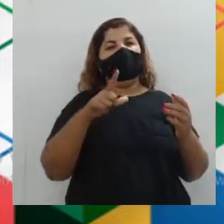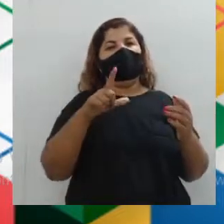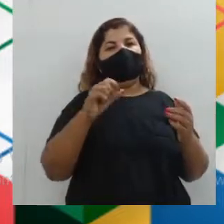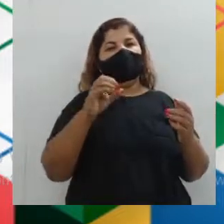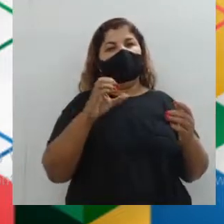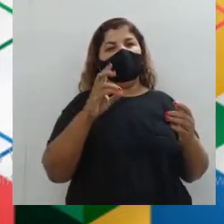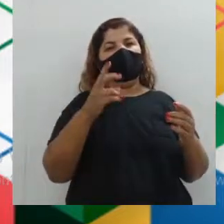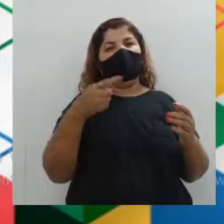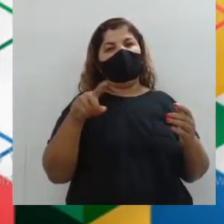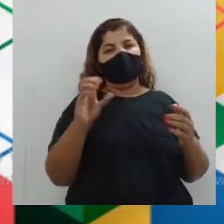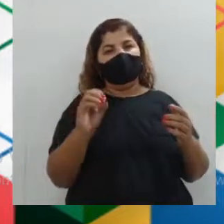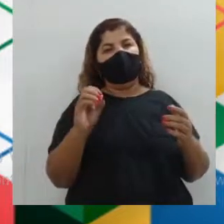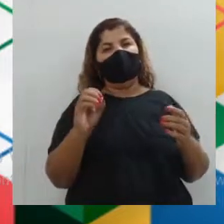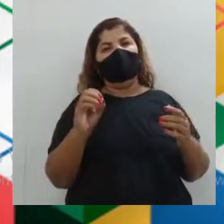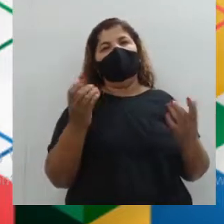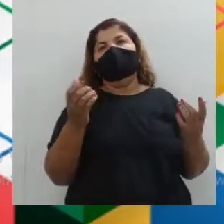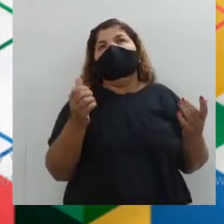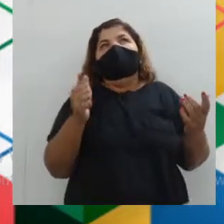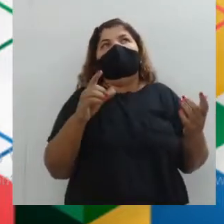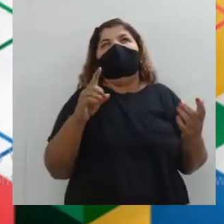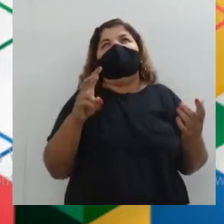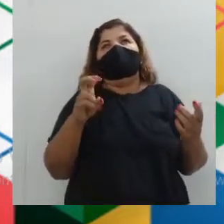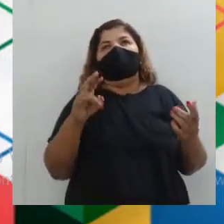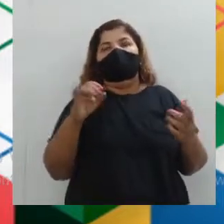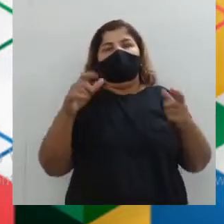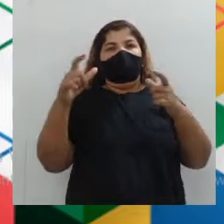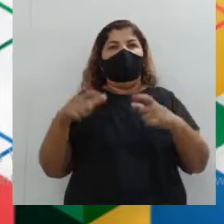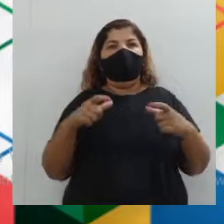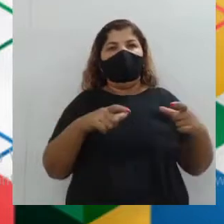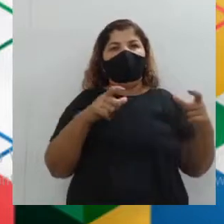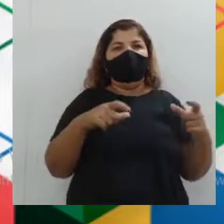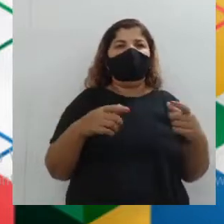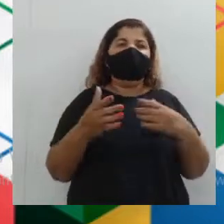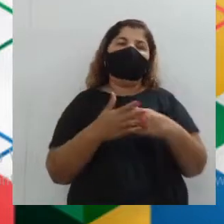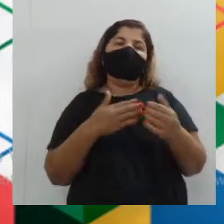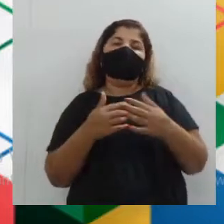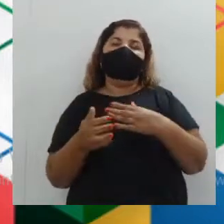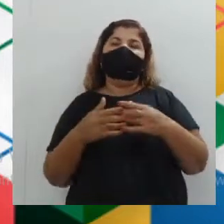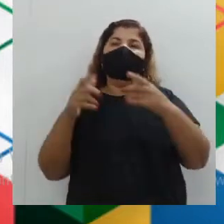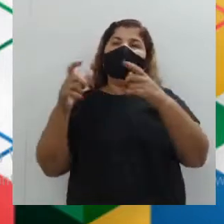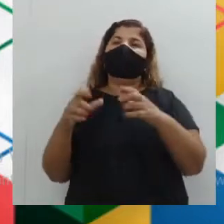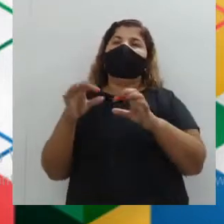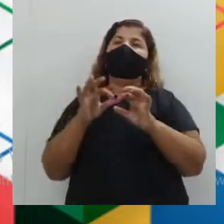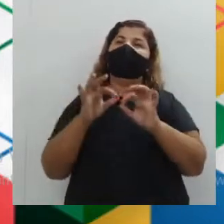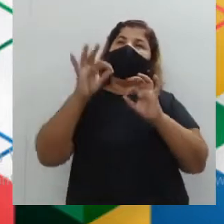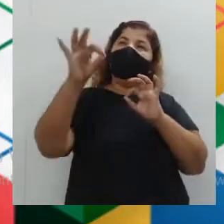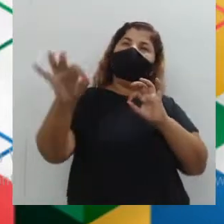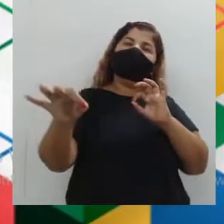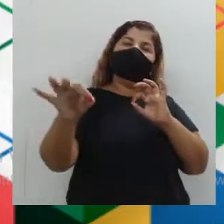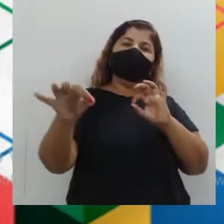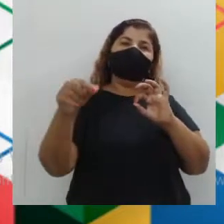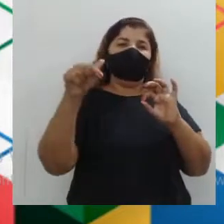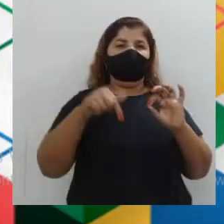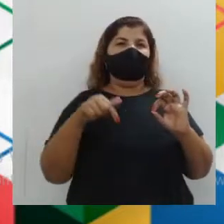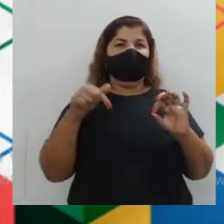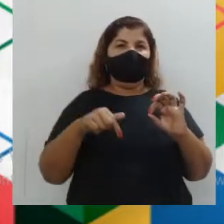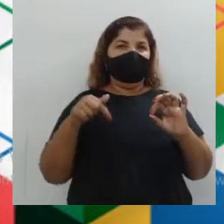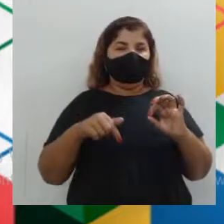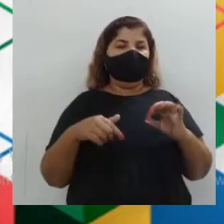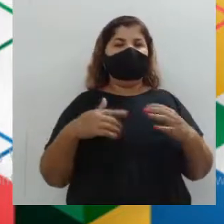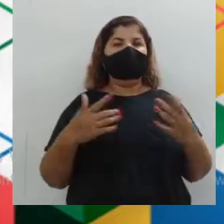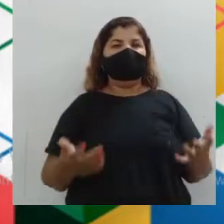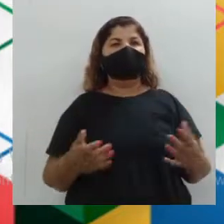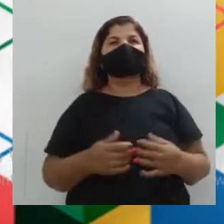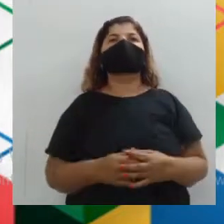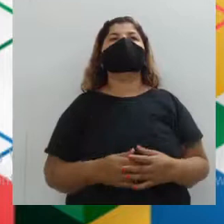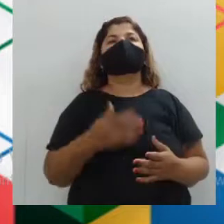adverbial de lugar. Sei lá, mas que seja longe daqui. Daqui é advérbio de lugar, tá certo?